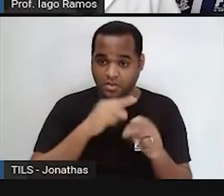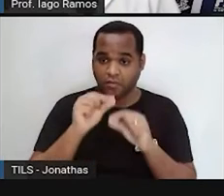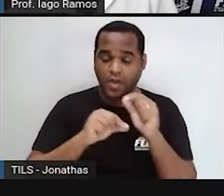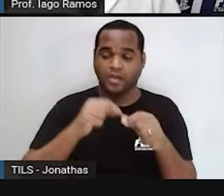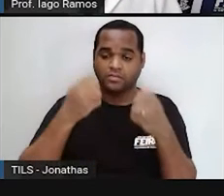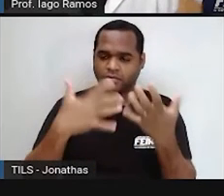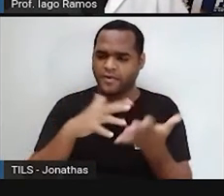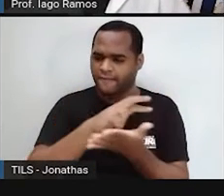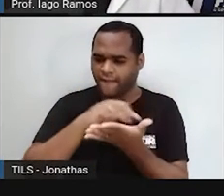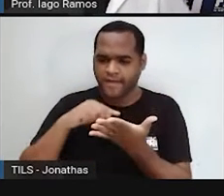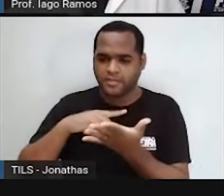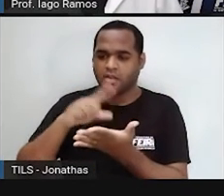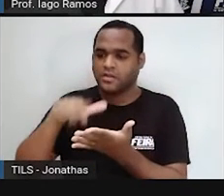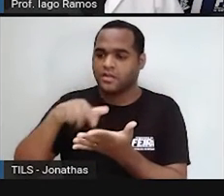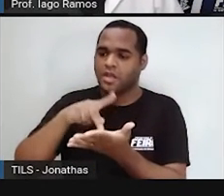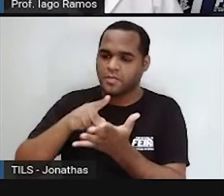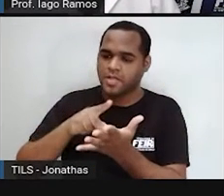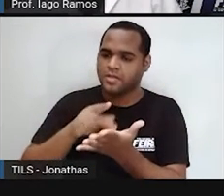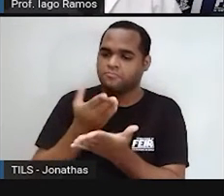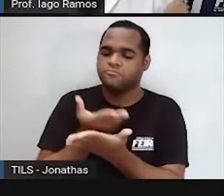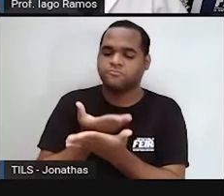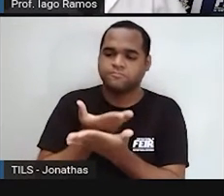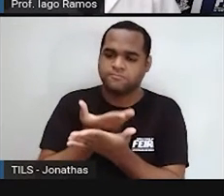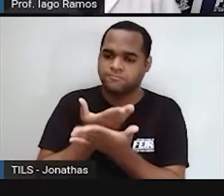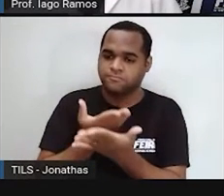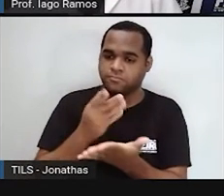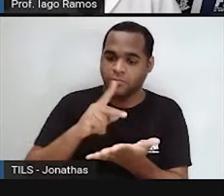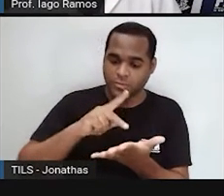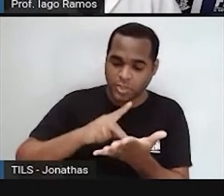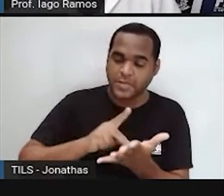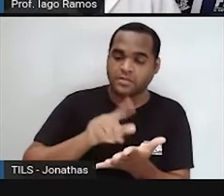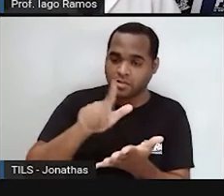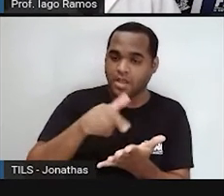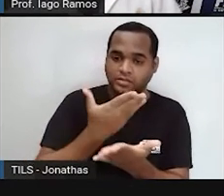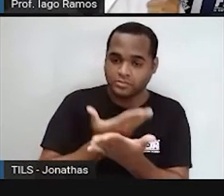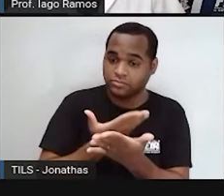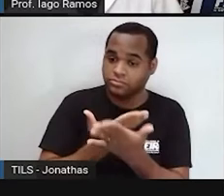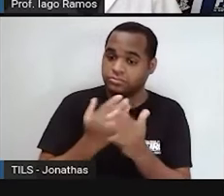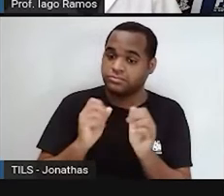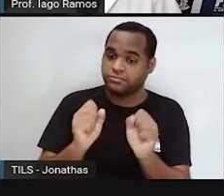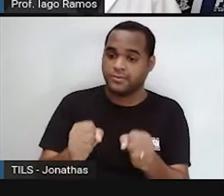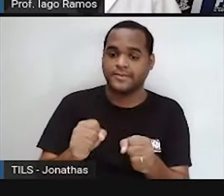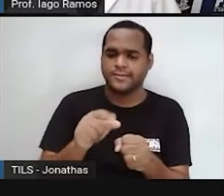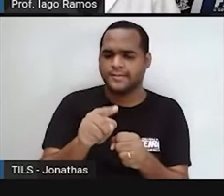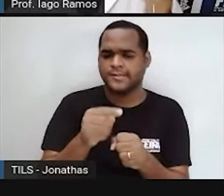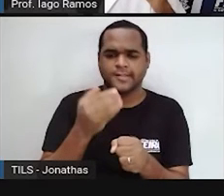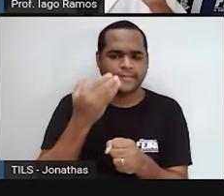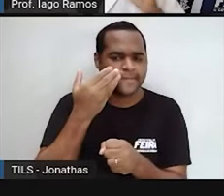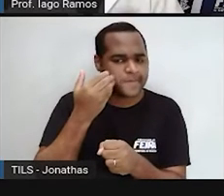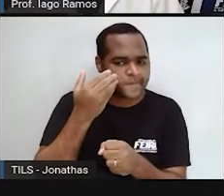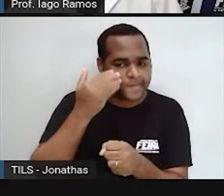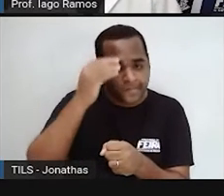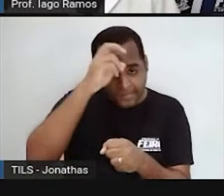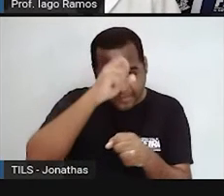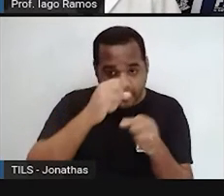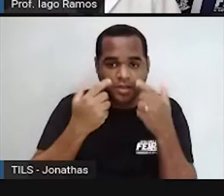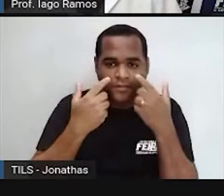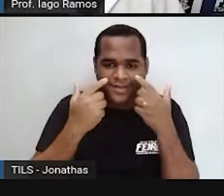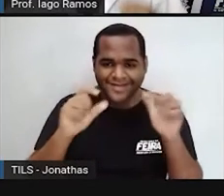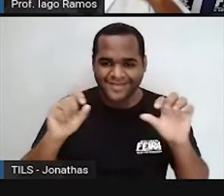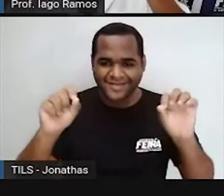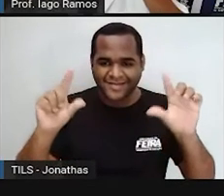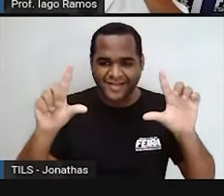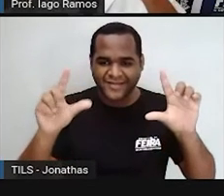coisas que a geometria vai estudar que a geometria estuda né se você estiver assistindo agora essa aula pela